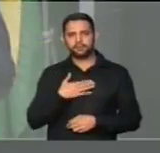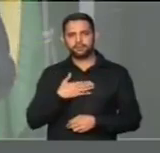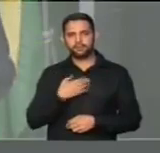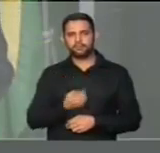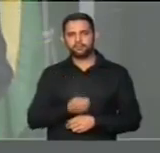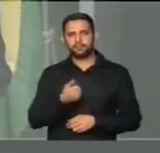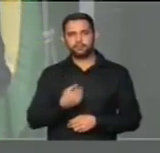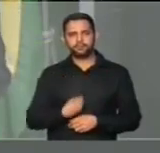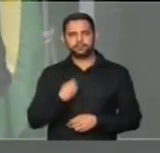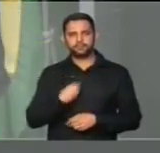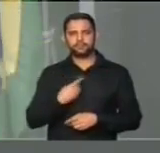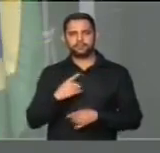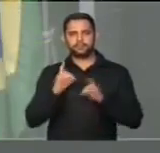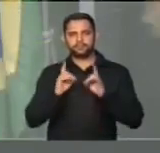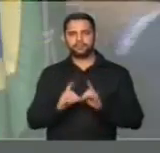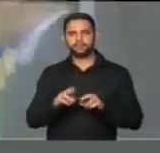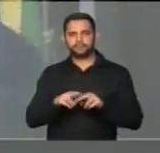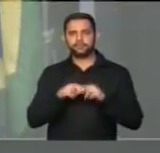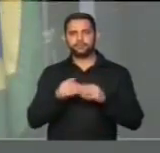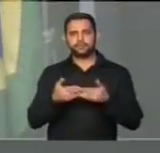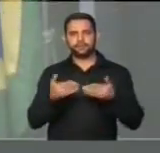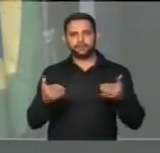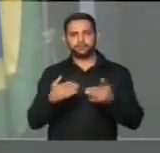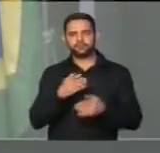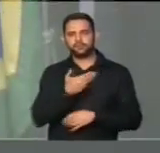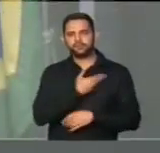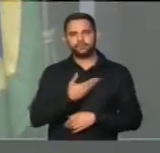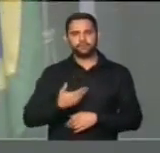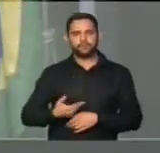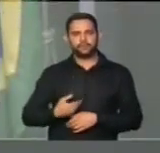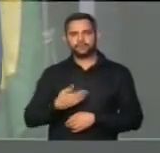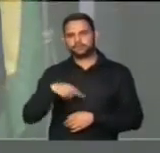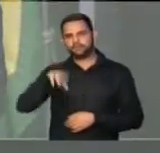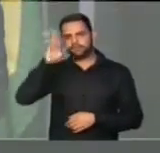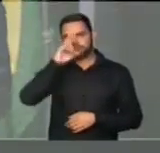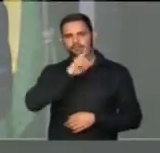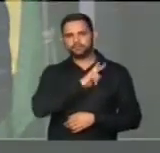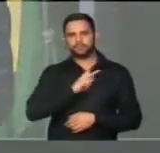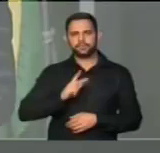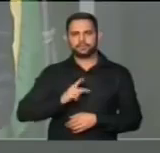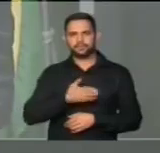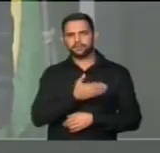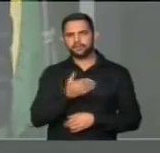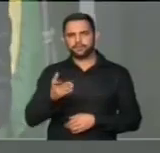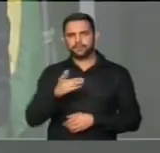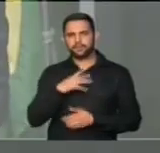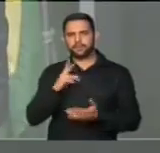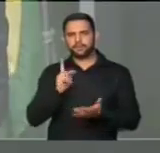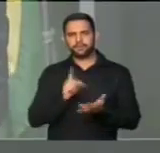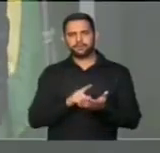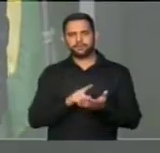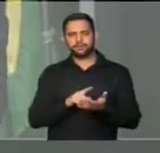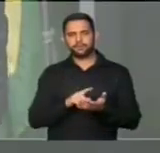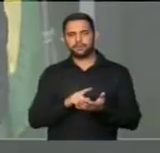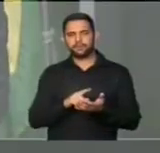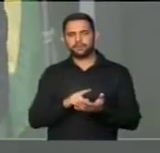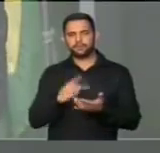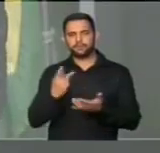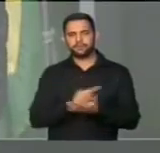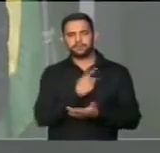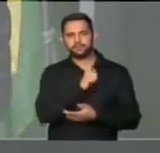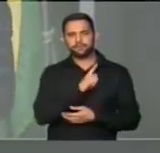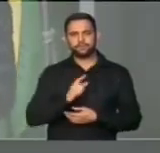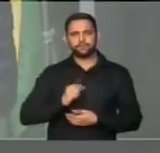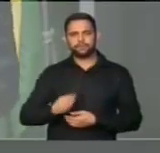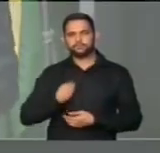mínimo de dignidade. Pois é este o governo, senhor presidente. Esta é a realidade do governo que